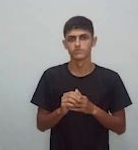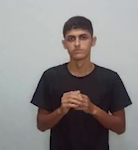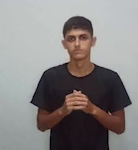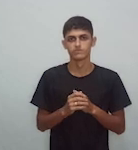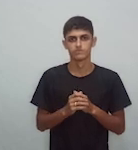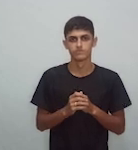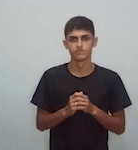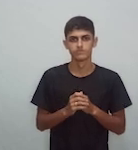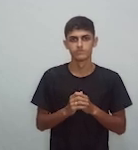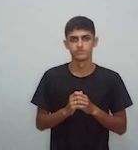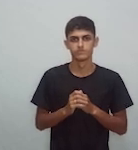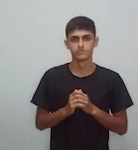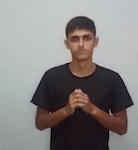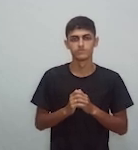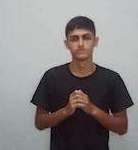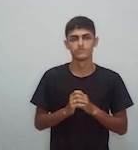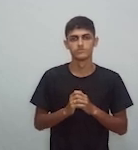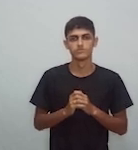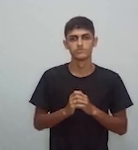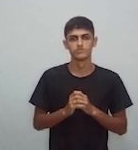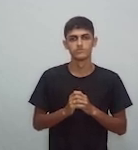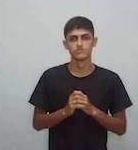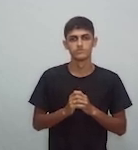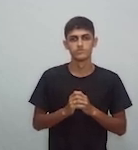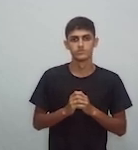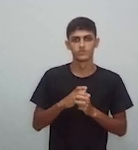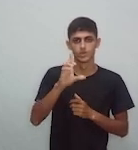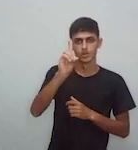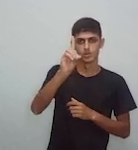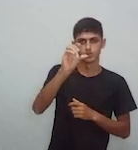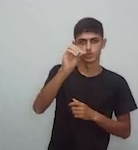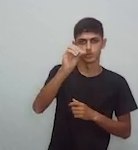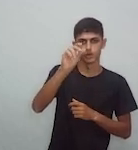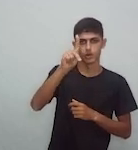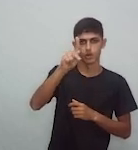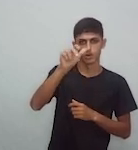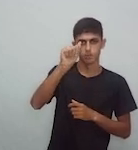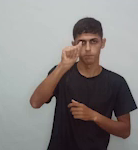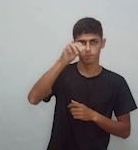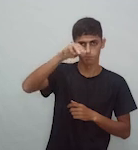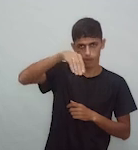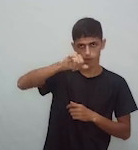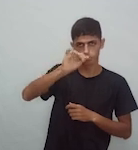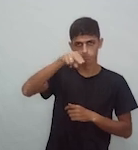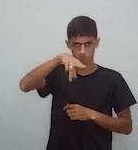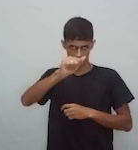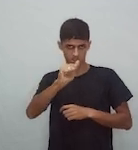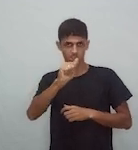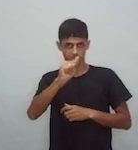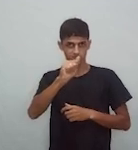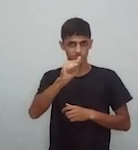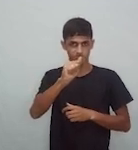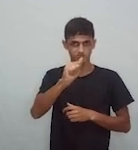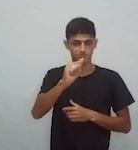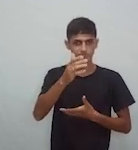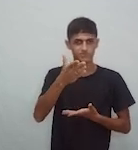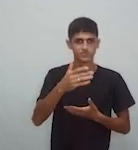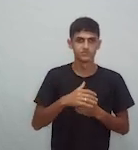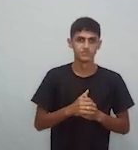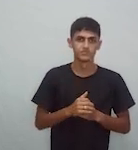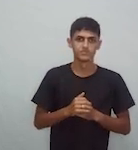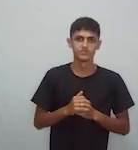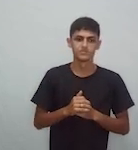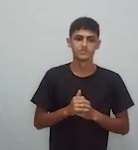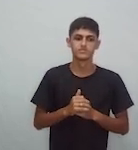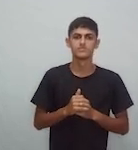quantidade exacerbada, uma quantidade muito grande de dopamina, por exemplo, desse neurotransmissor, eu vou